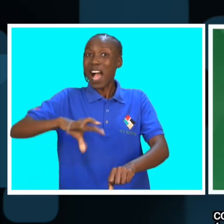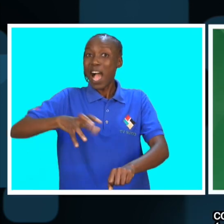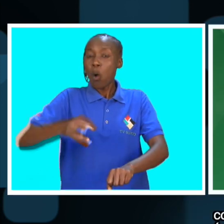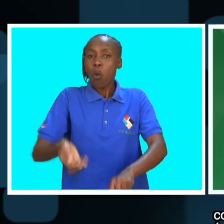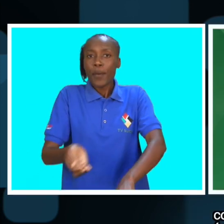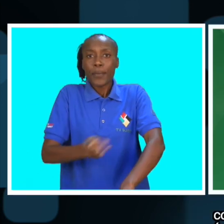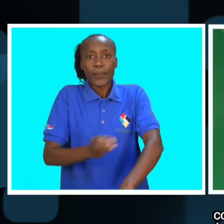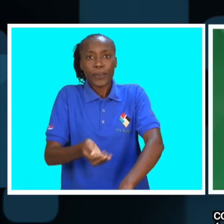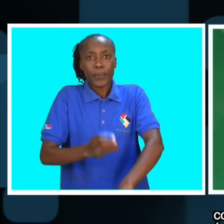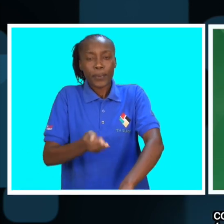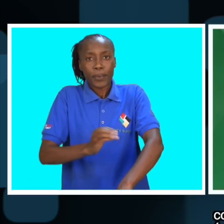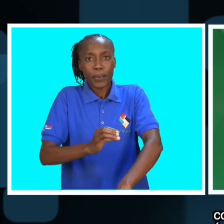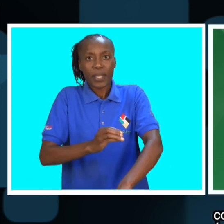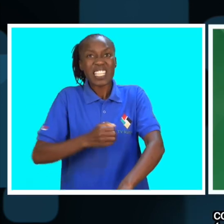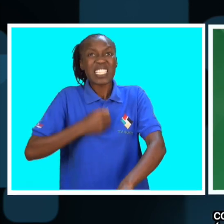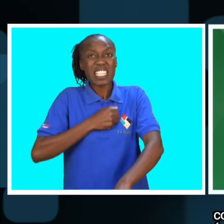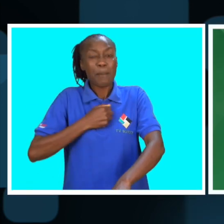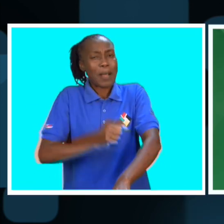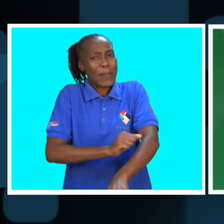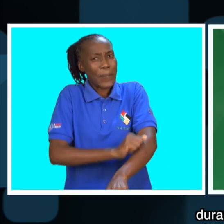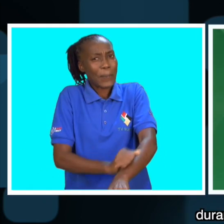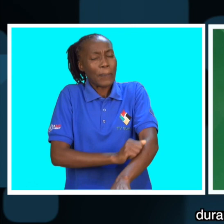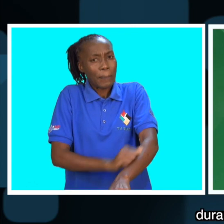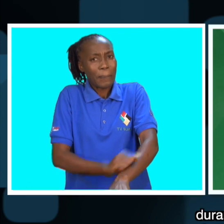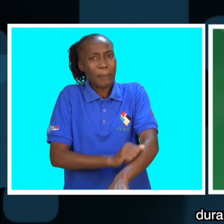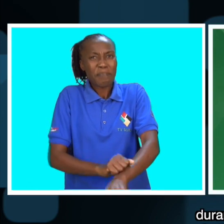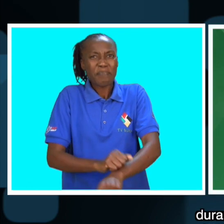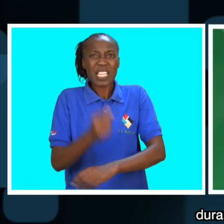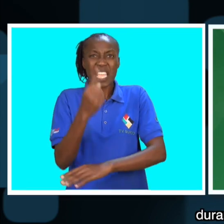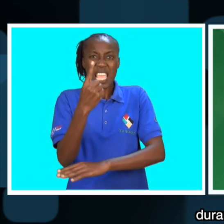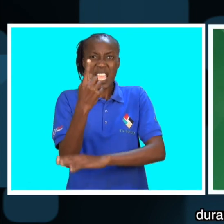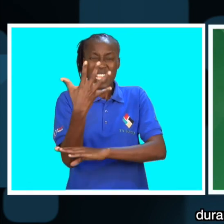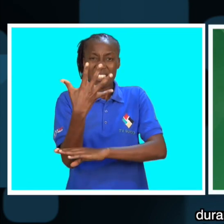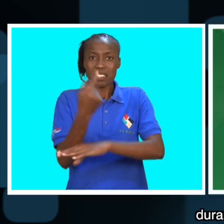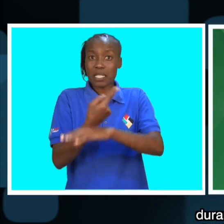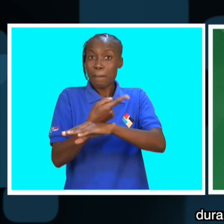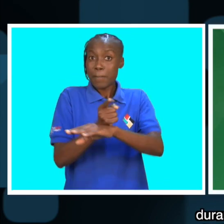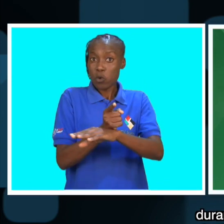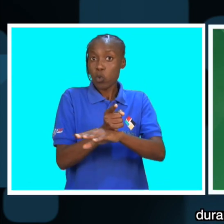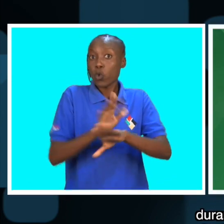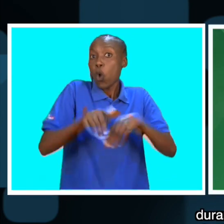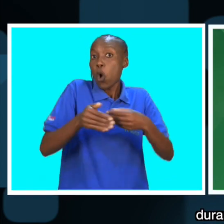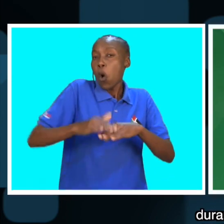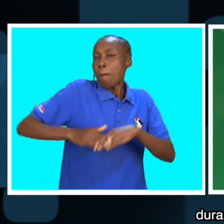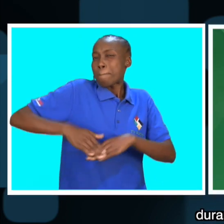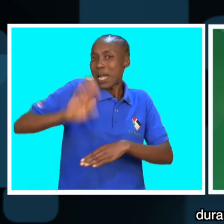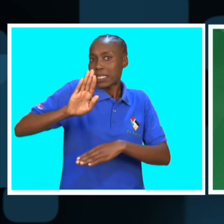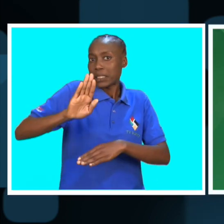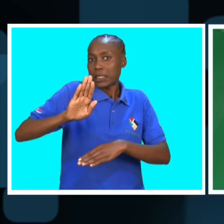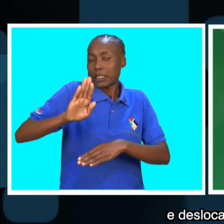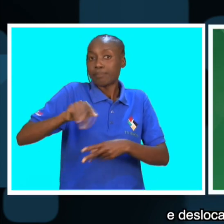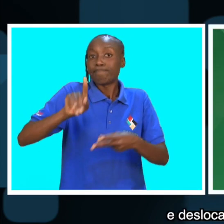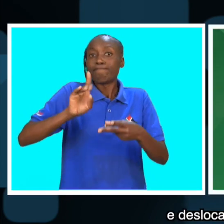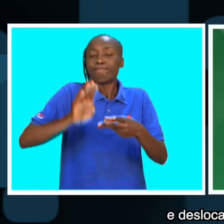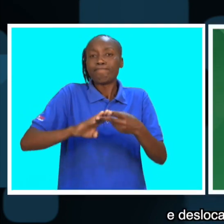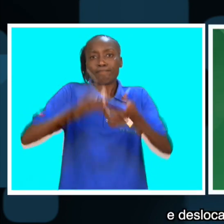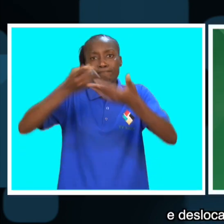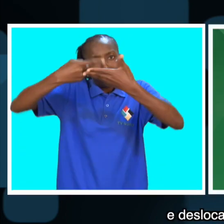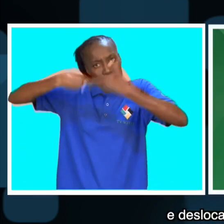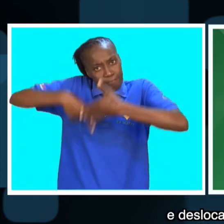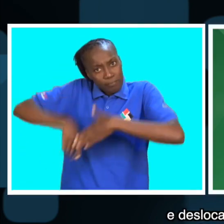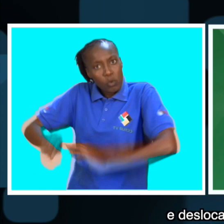água e sabão, bastante água e sabão, durante 15 minutos ou mais, se puder. E